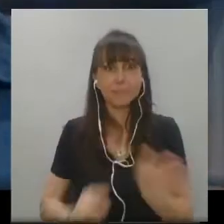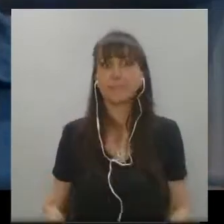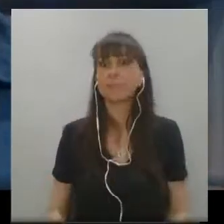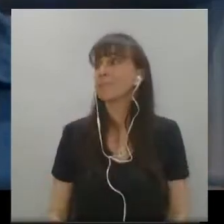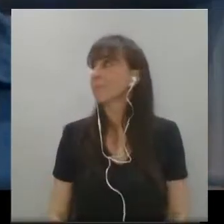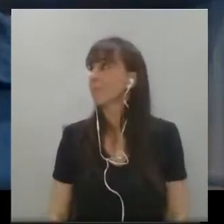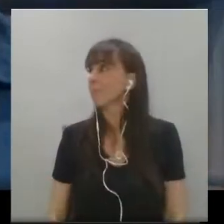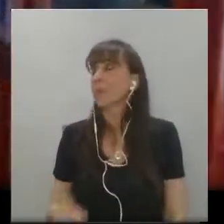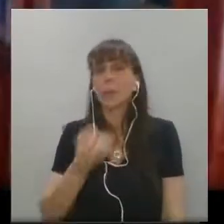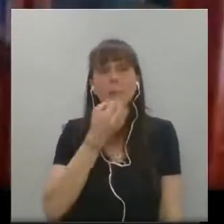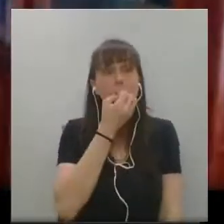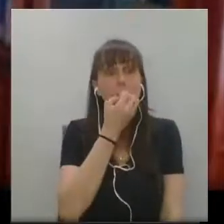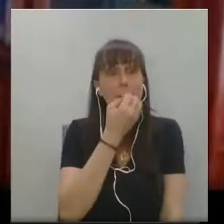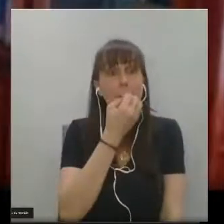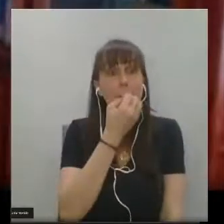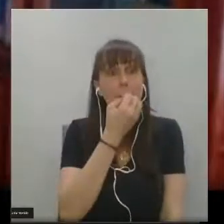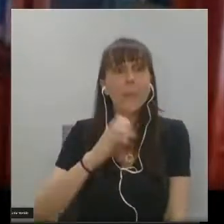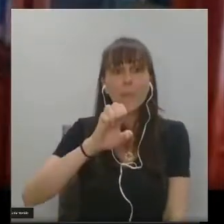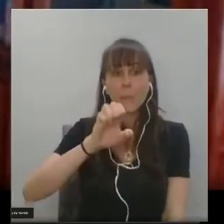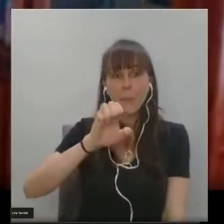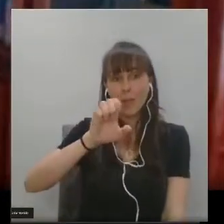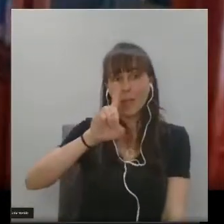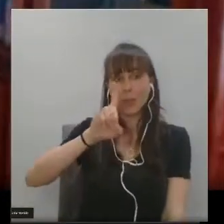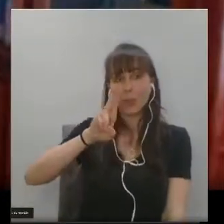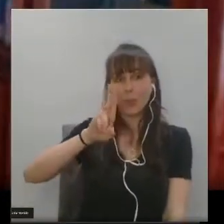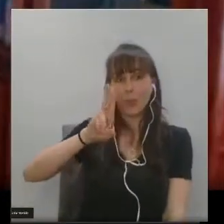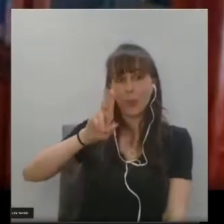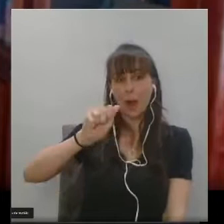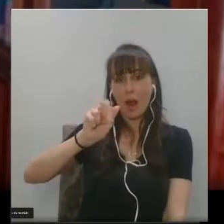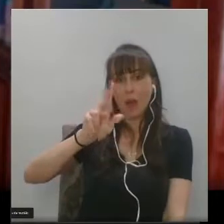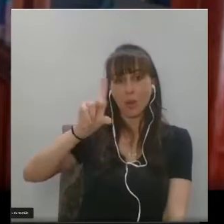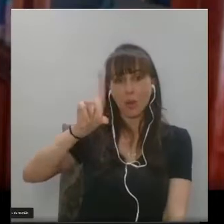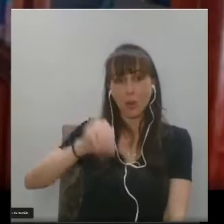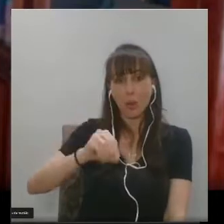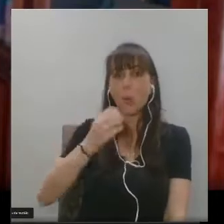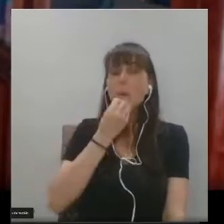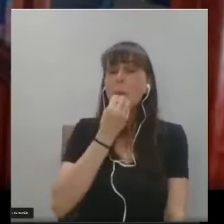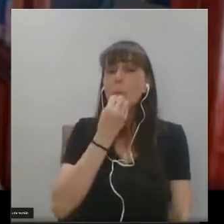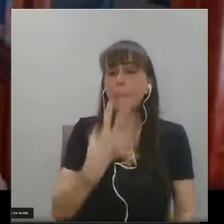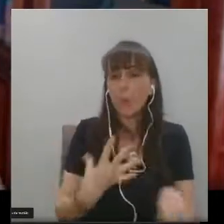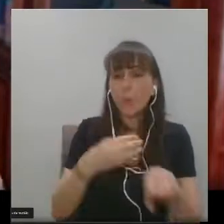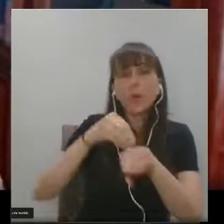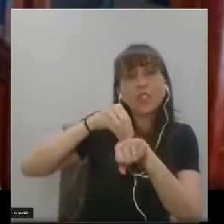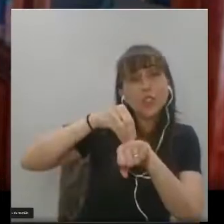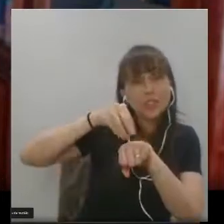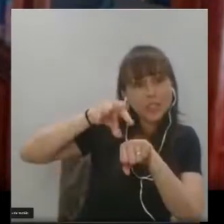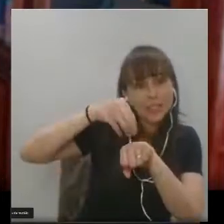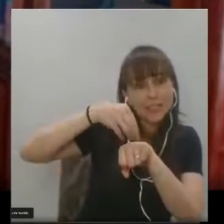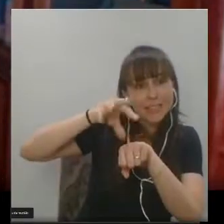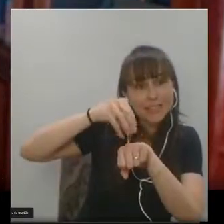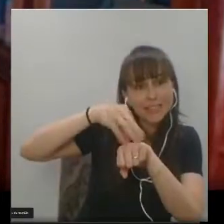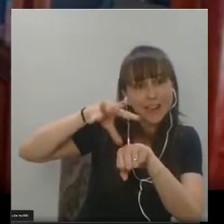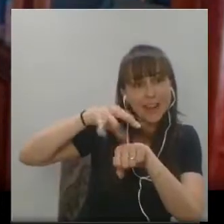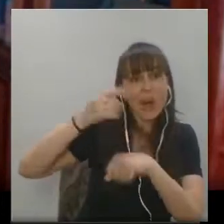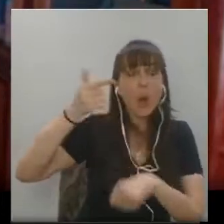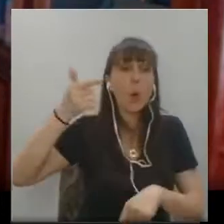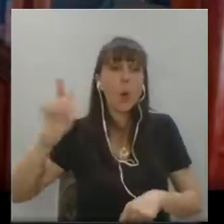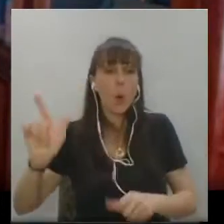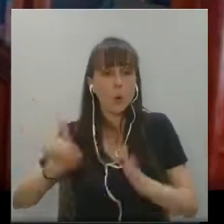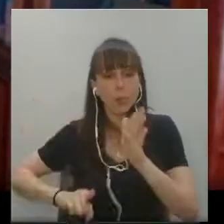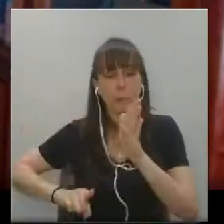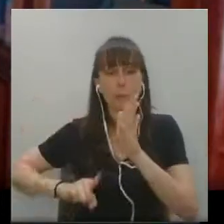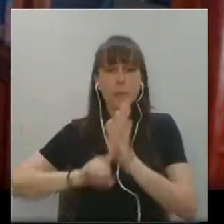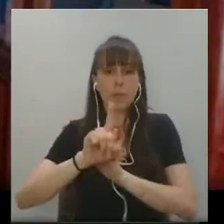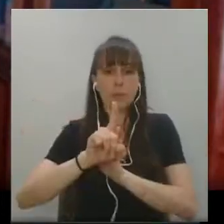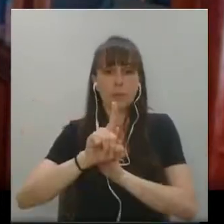Muito bom, Eduardo. Boa dica. Eu tenho uma outra pergunta aqui da Celina